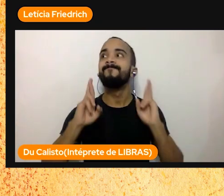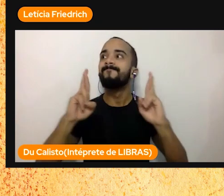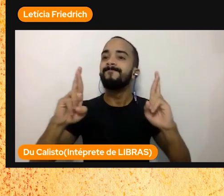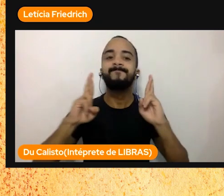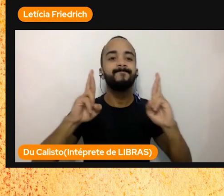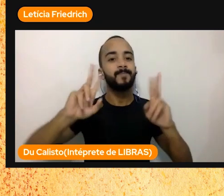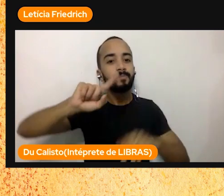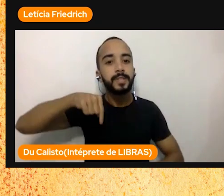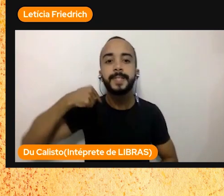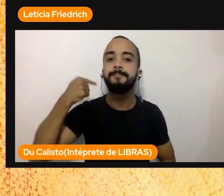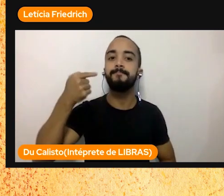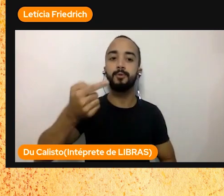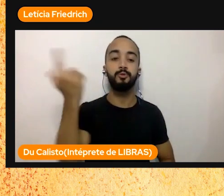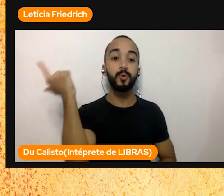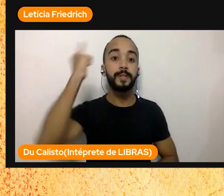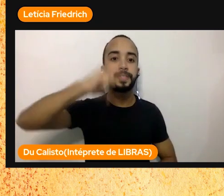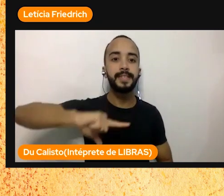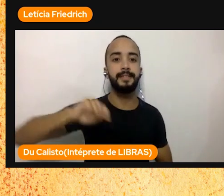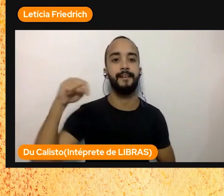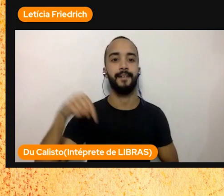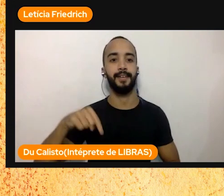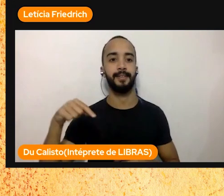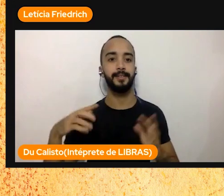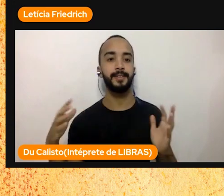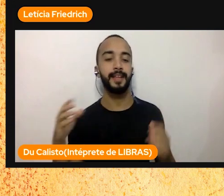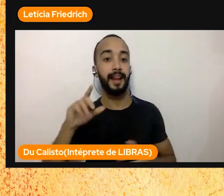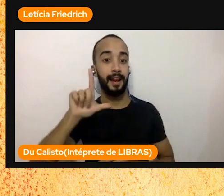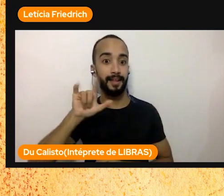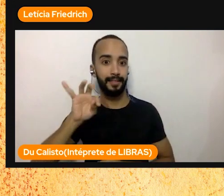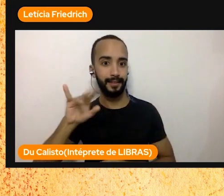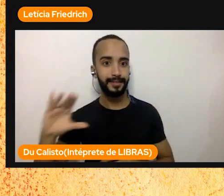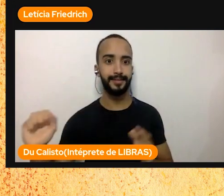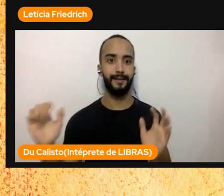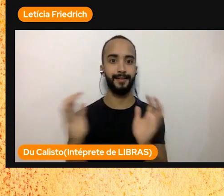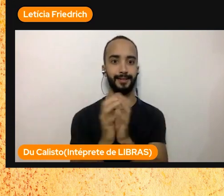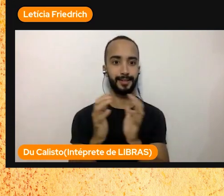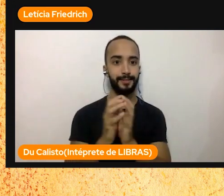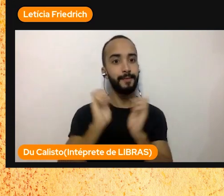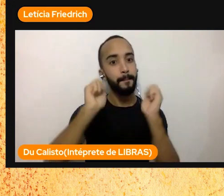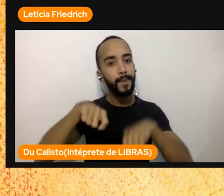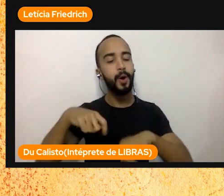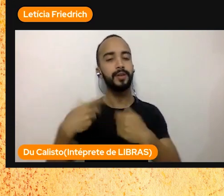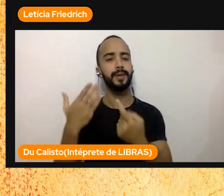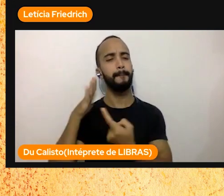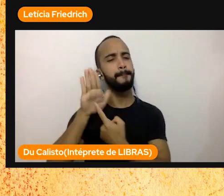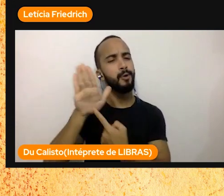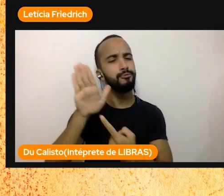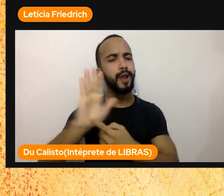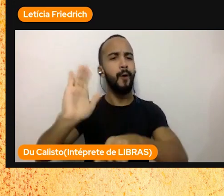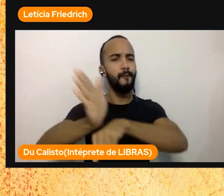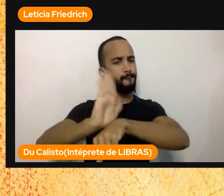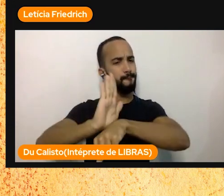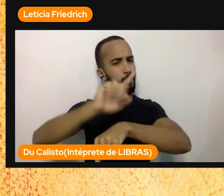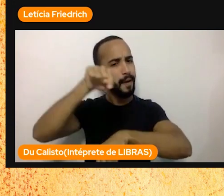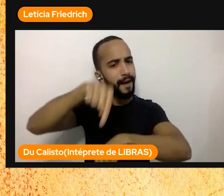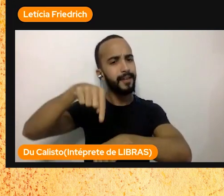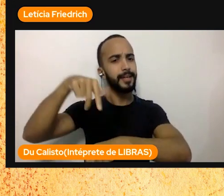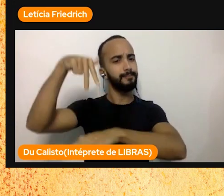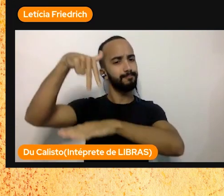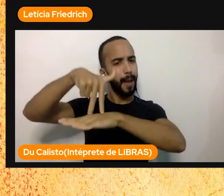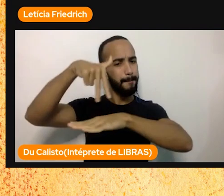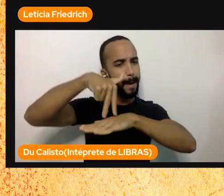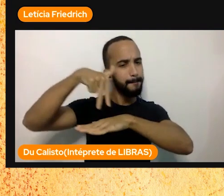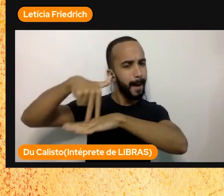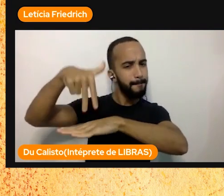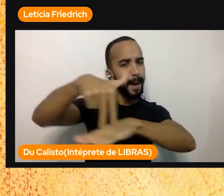para Recife, para que a gente possa conversar aqui e também a gente possa exibir os filmes, né? Porque, querendo ou não,